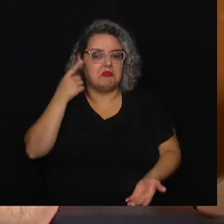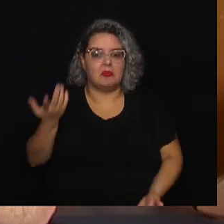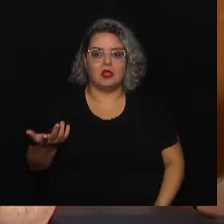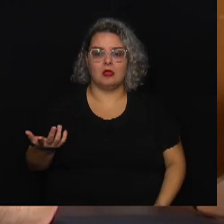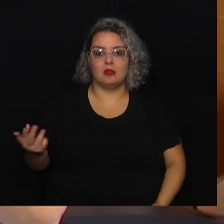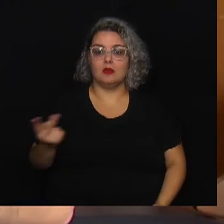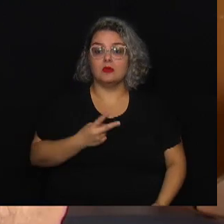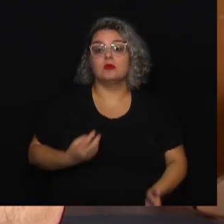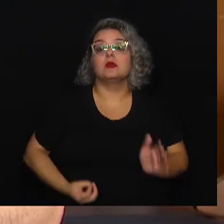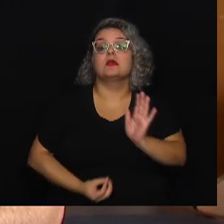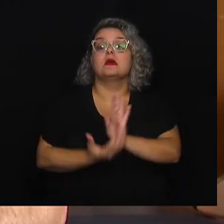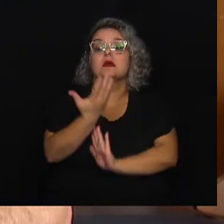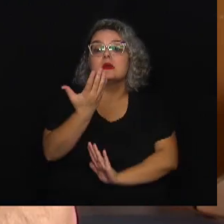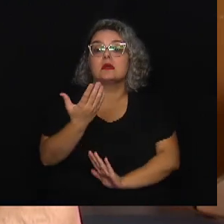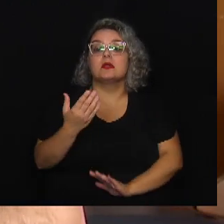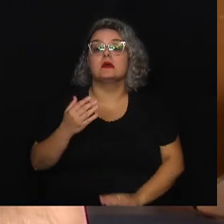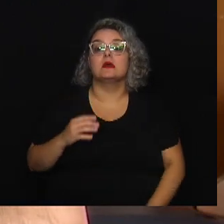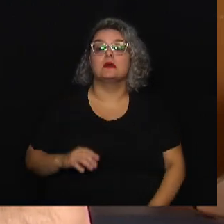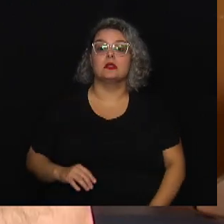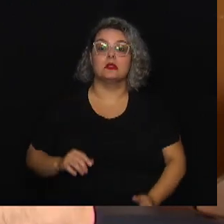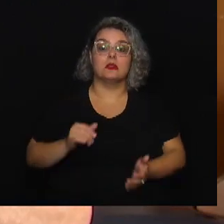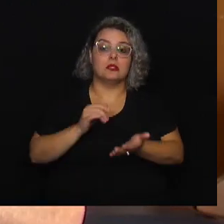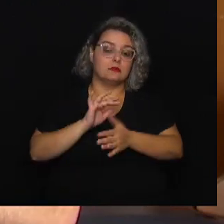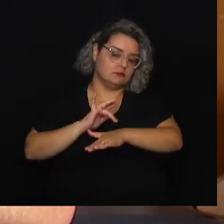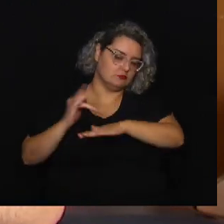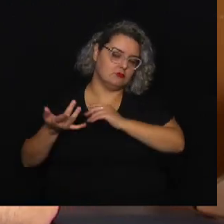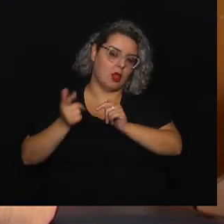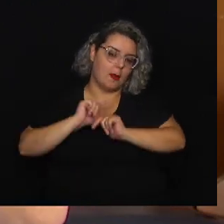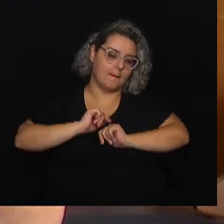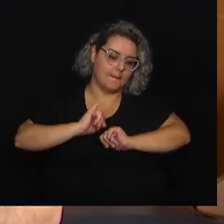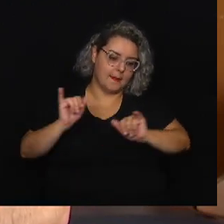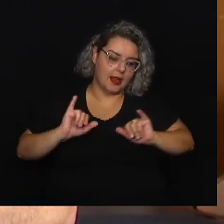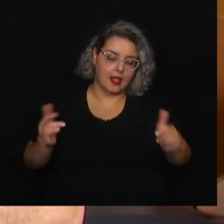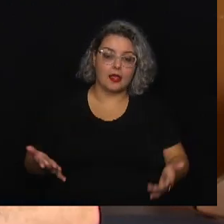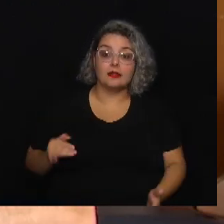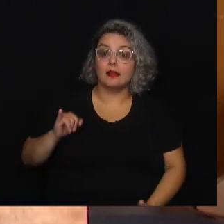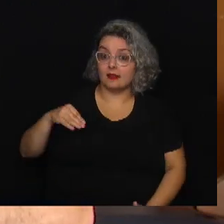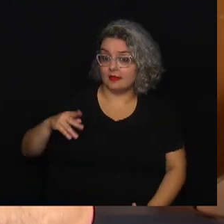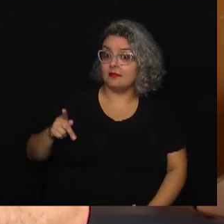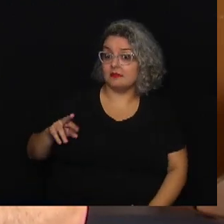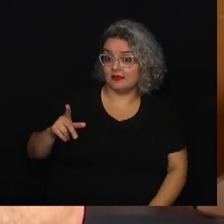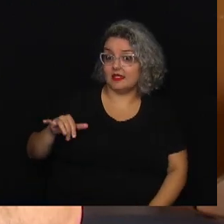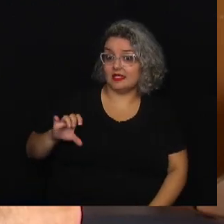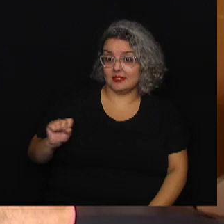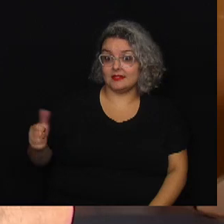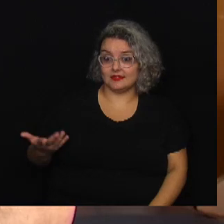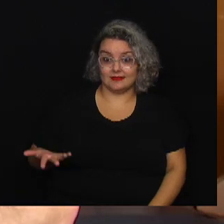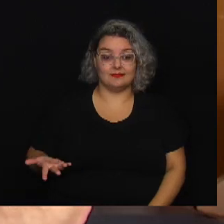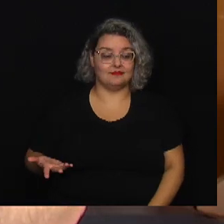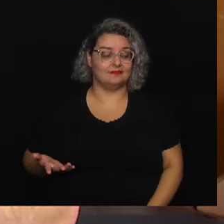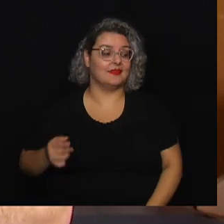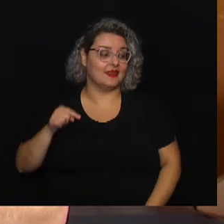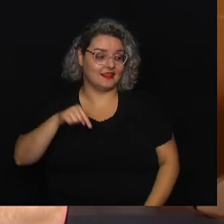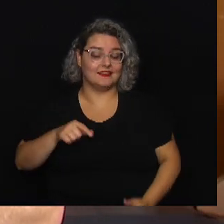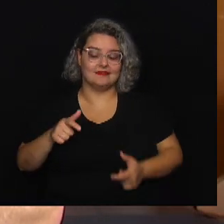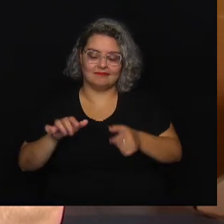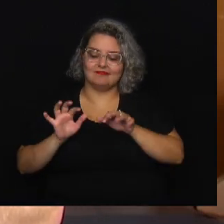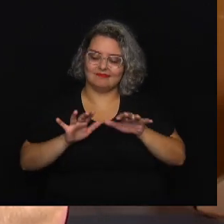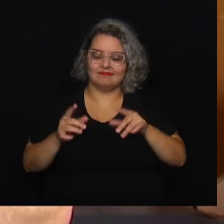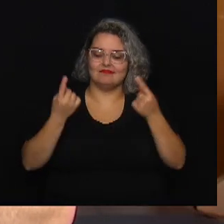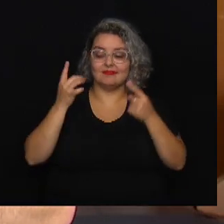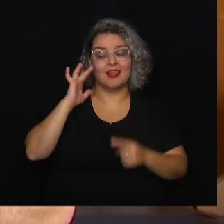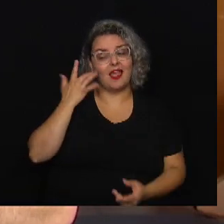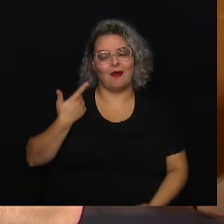os fundadores da imprensa em Campinas. Olha que coisa interessante, né? Essa história do bloco é muito interessante, eu acho. E